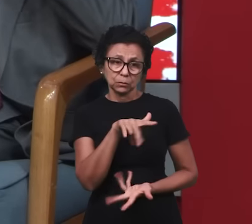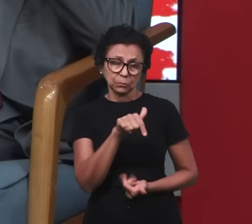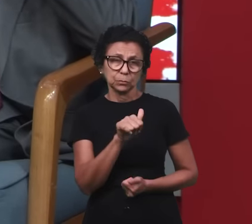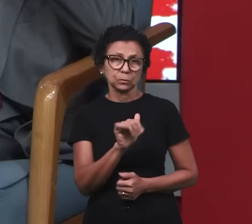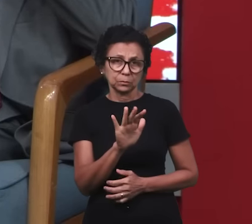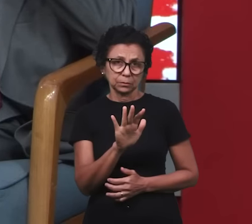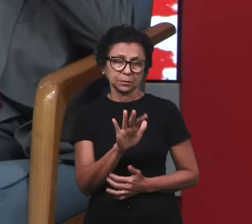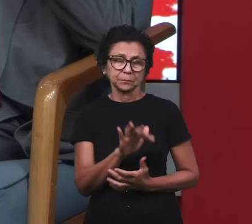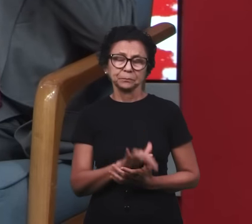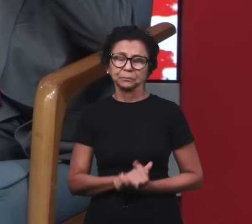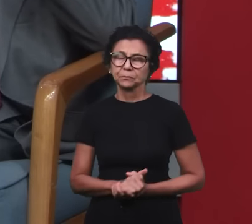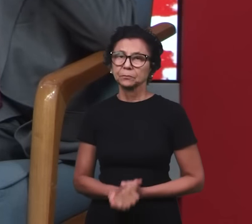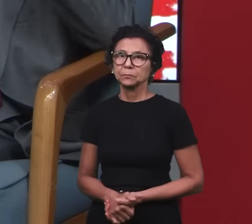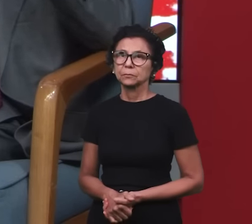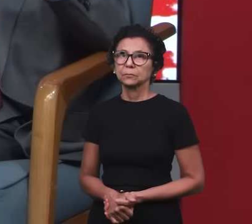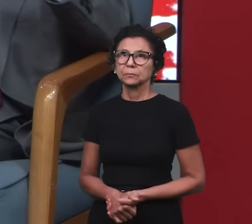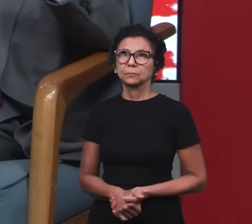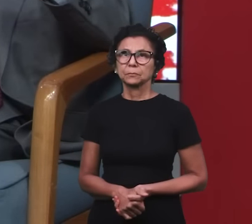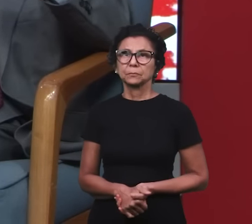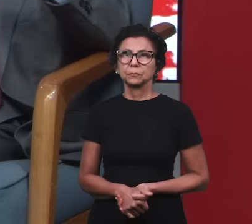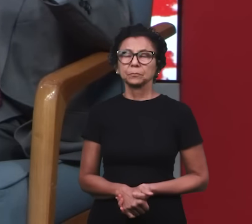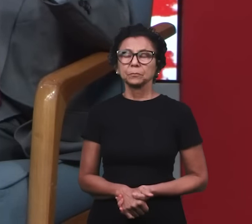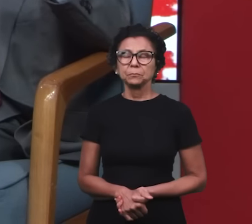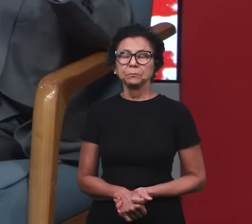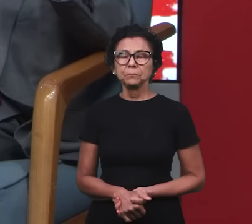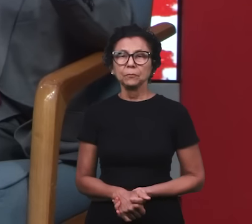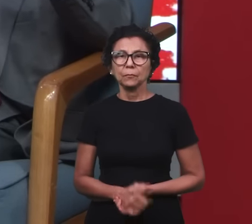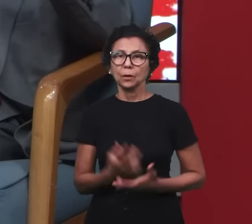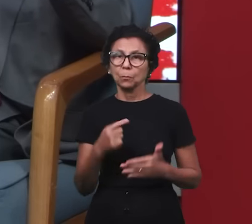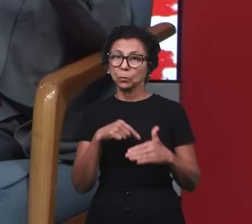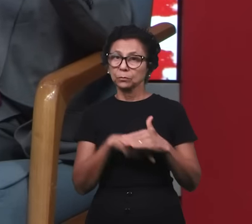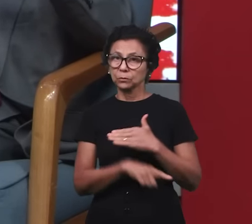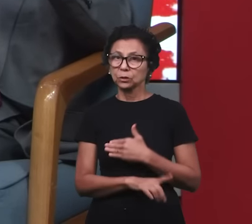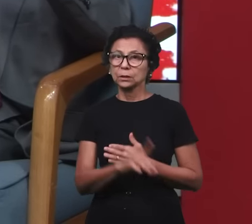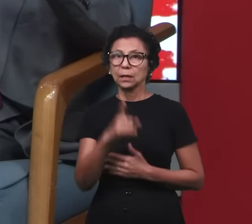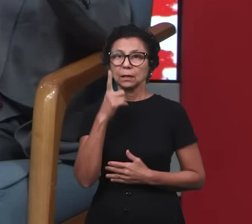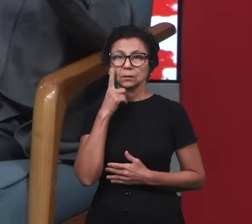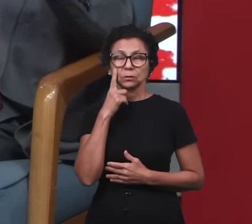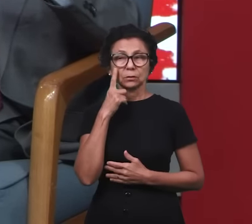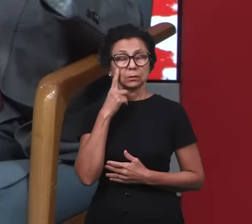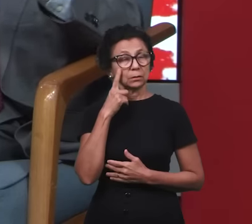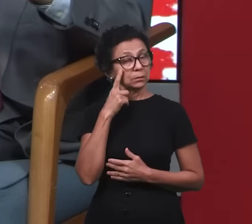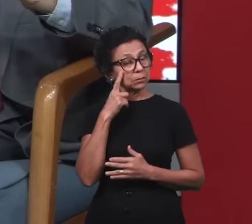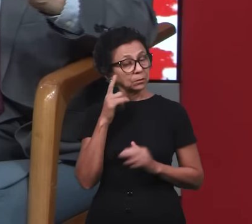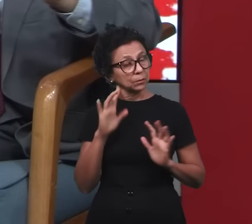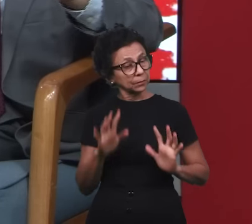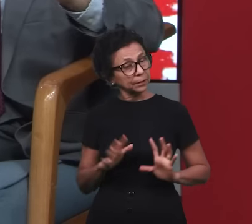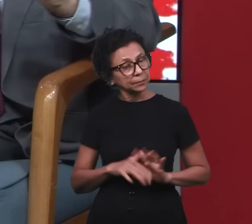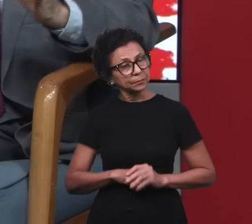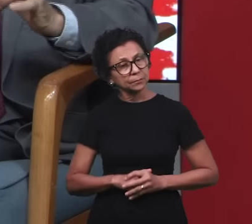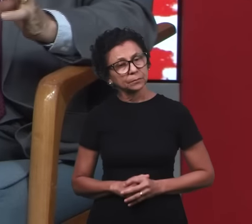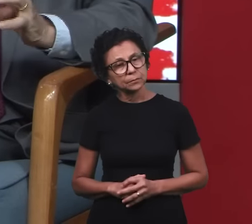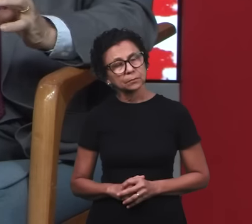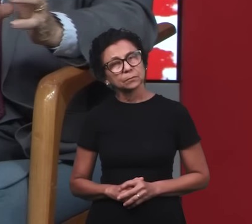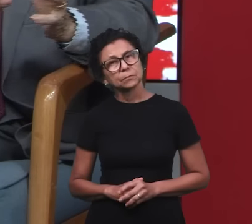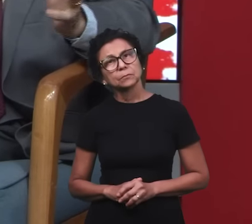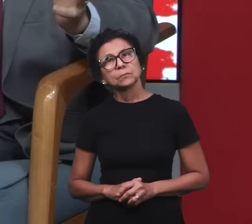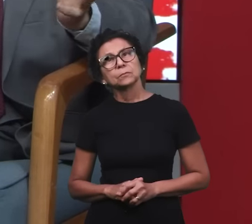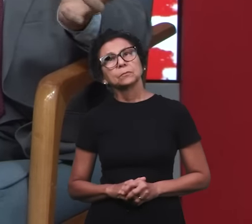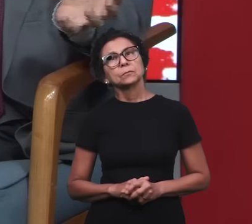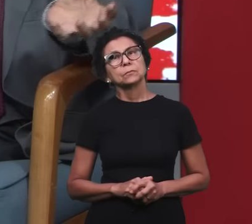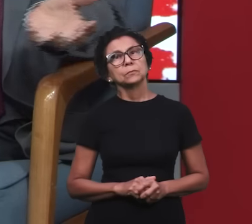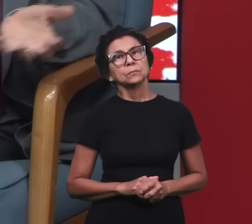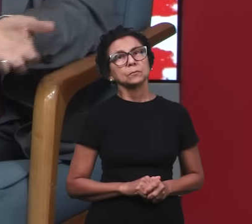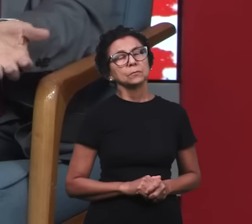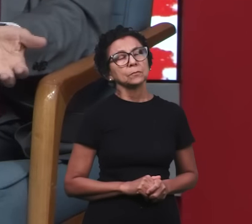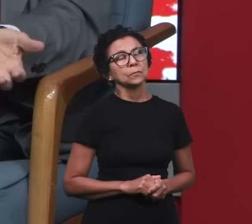Olha que coisa profunda está nisso aí, já dentro daquilo que está. Vejam como se fosse